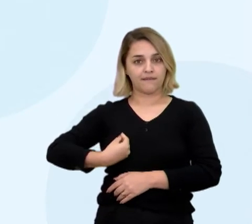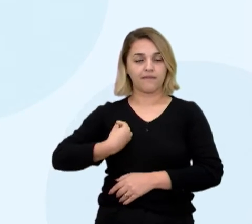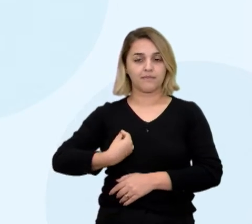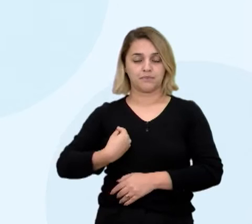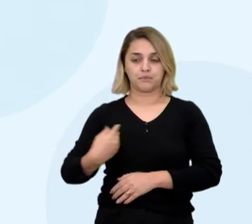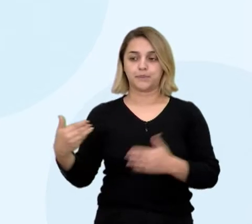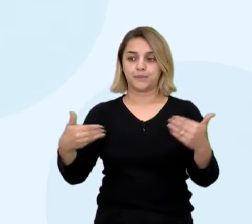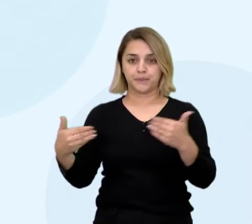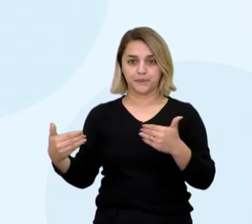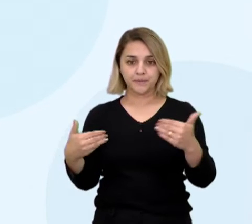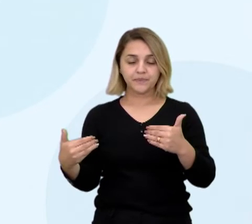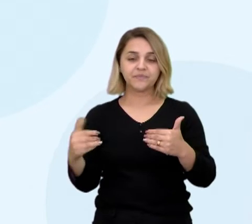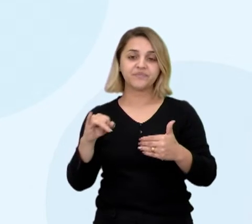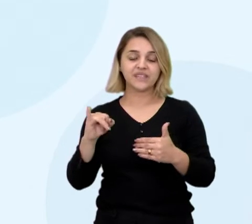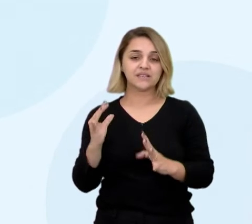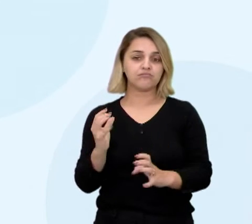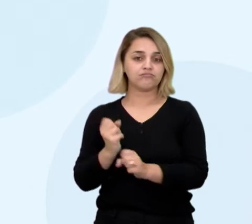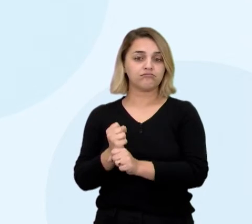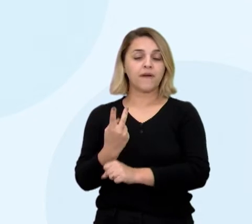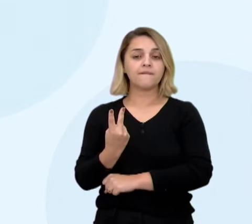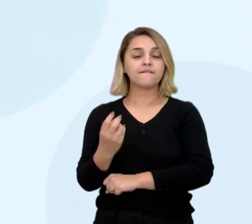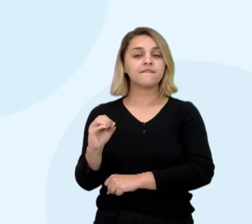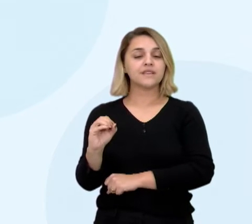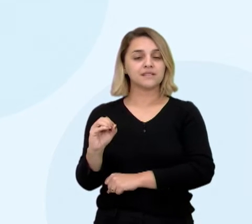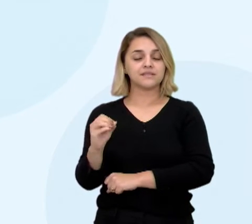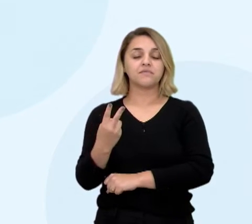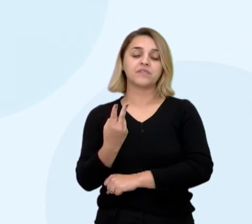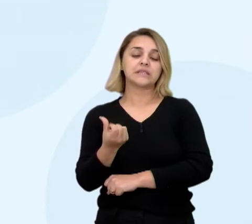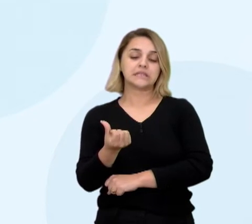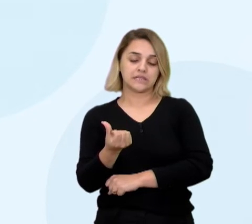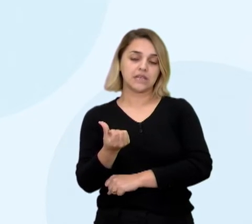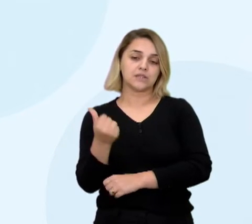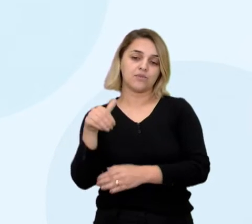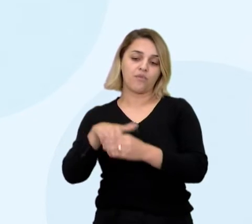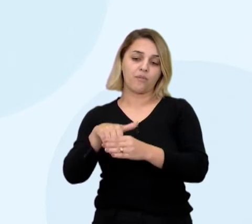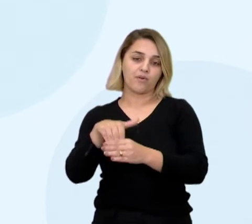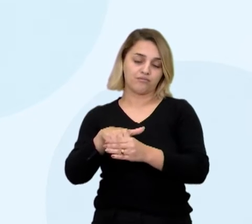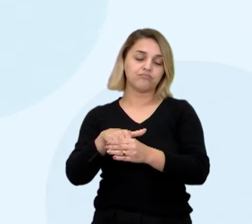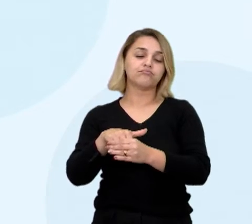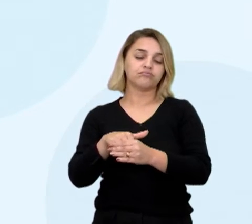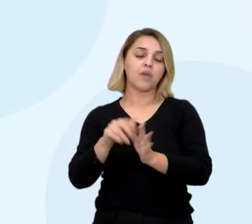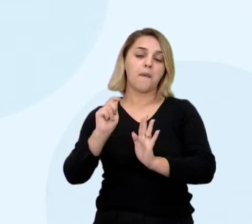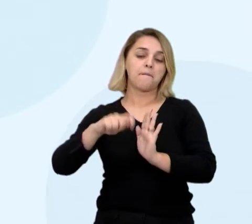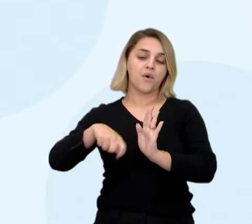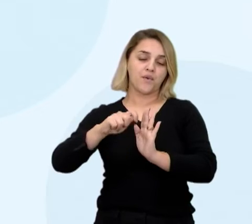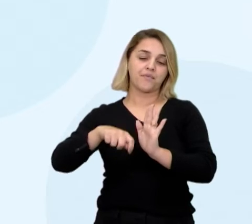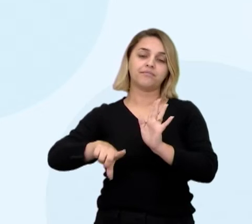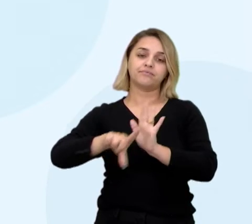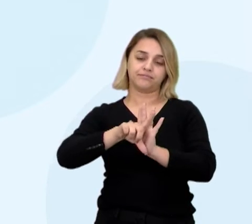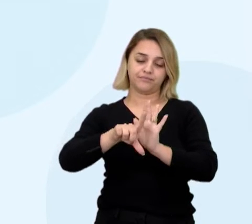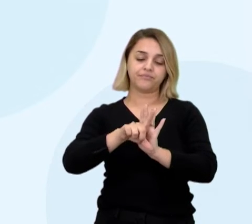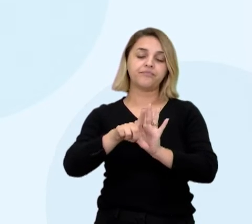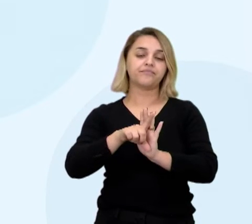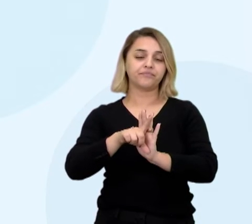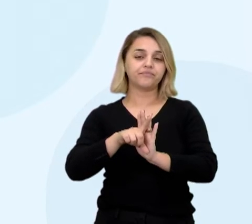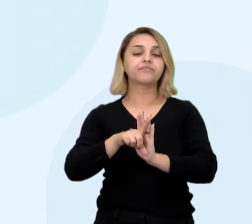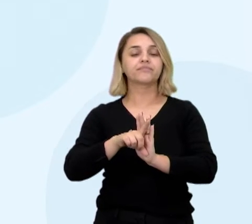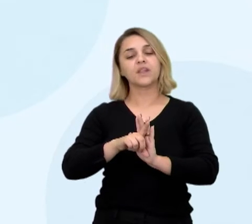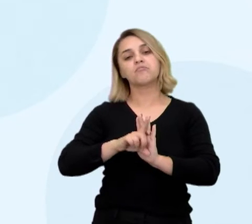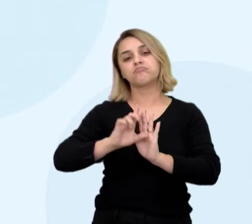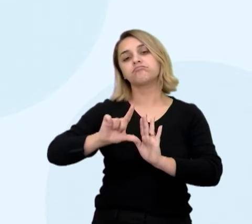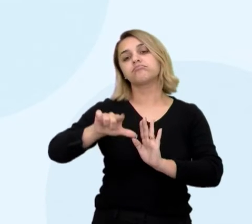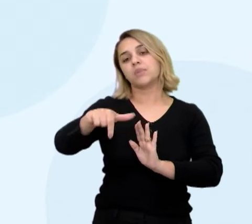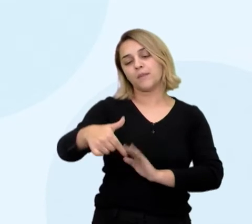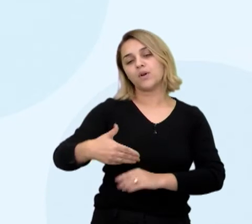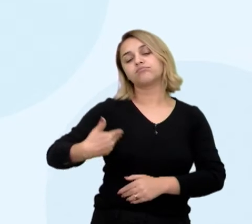ali 26 votos a favor, aquela lei foi aprovada. É isso que a gente chama de maioria simples e depois ela segue